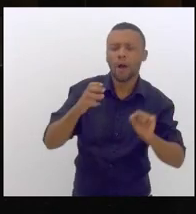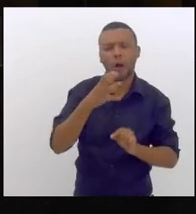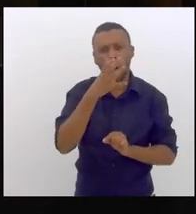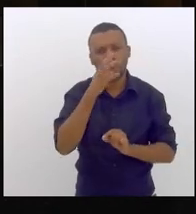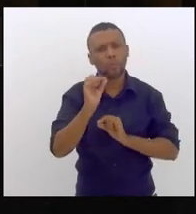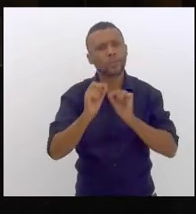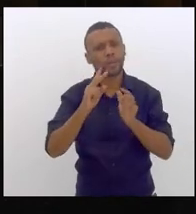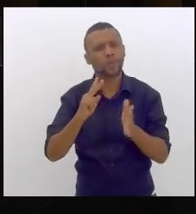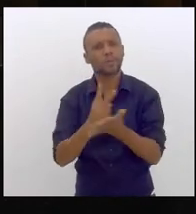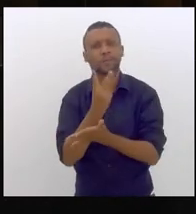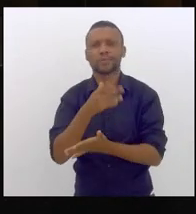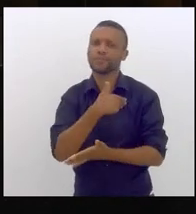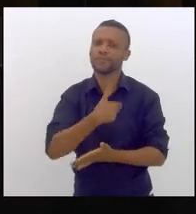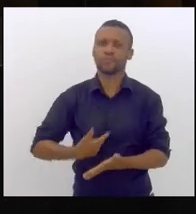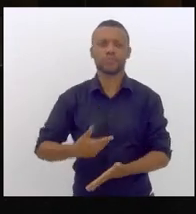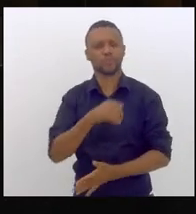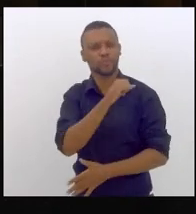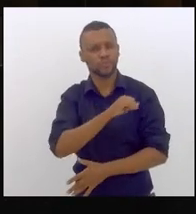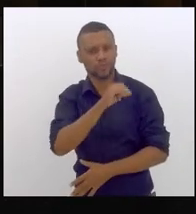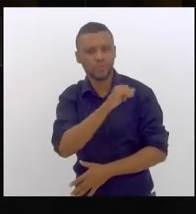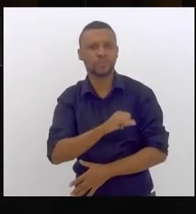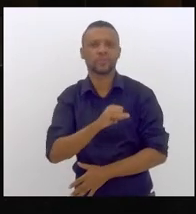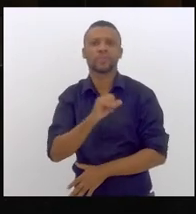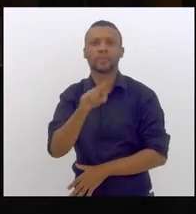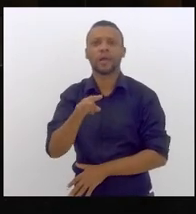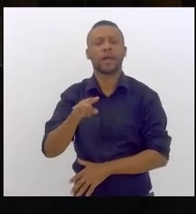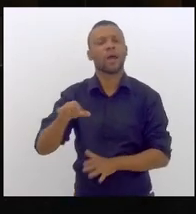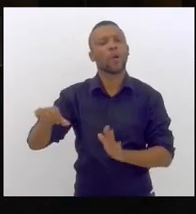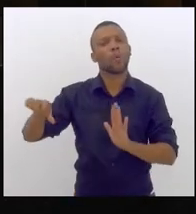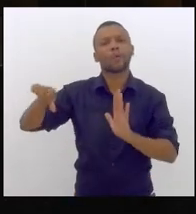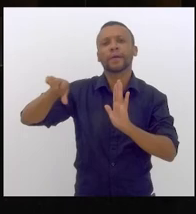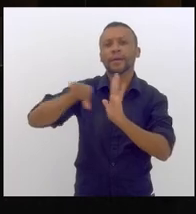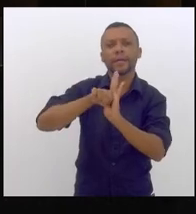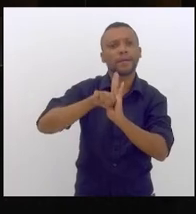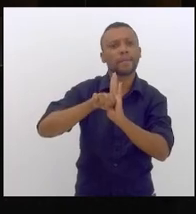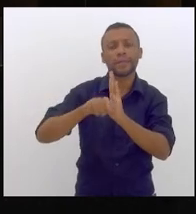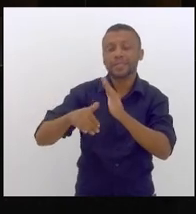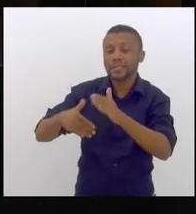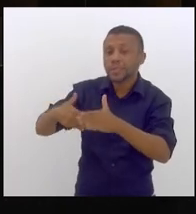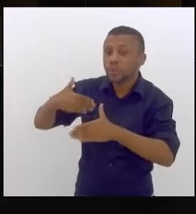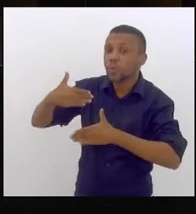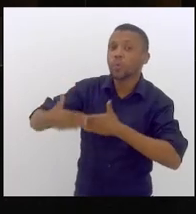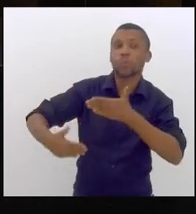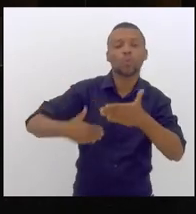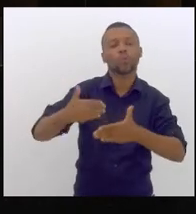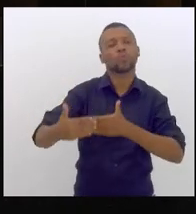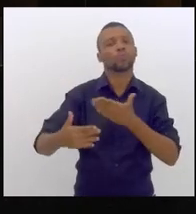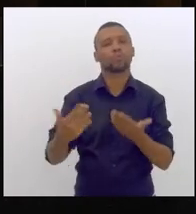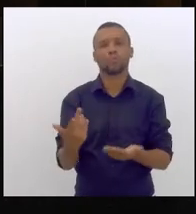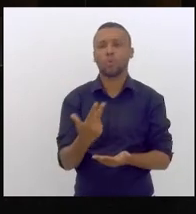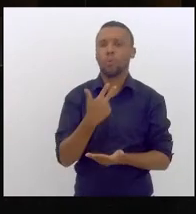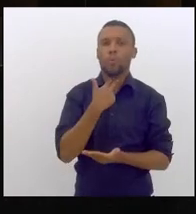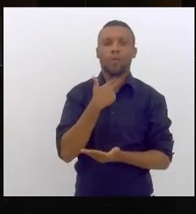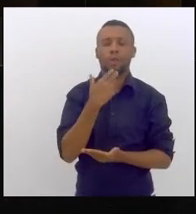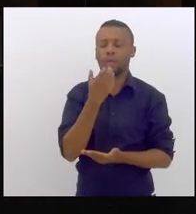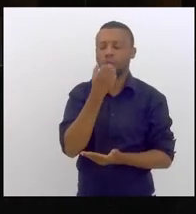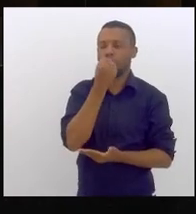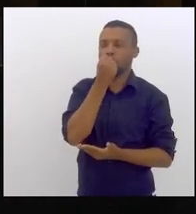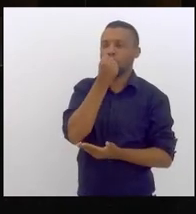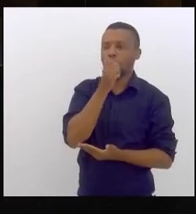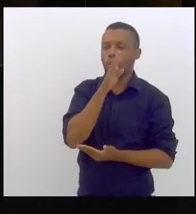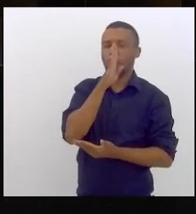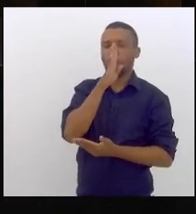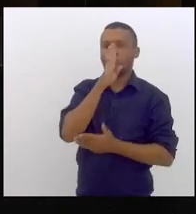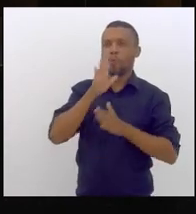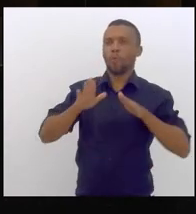que está acontecendo no âmbito do Estado do Rio de Janeiro é um crime em curso, e não podemos nos calar e nos